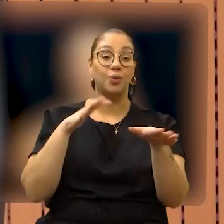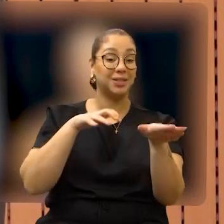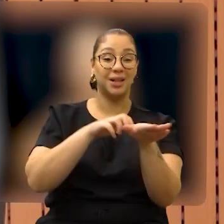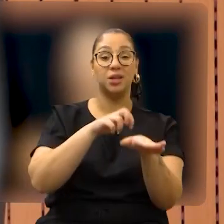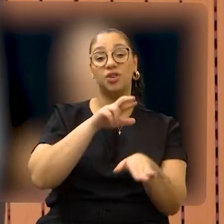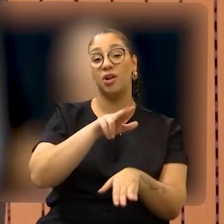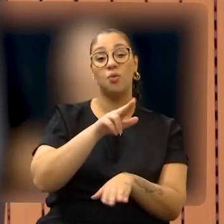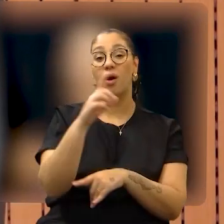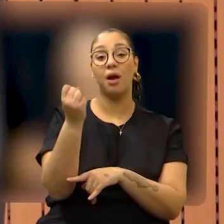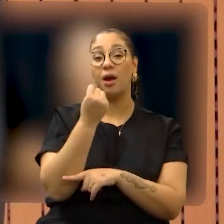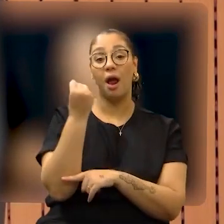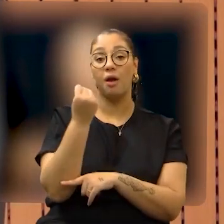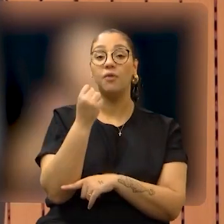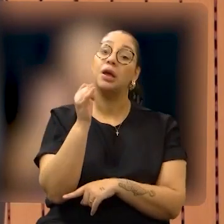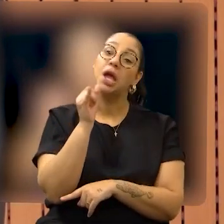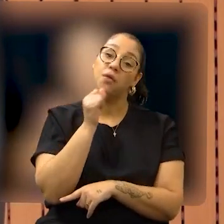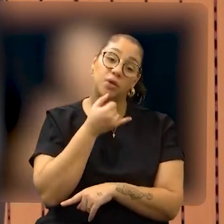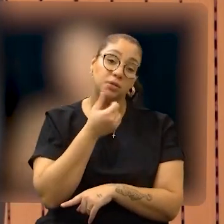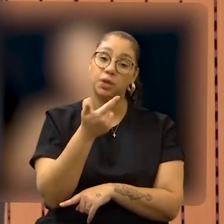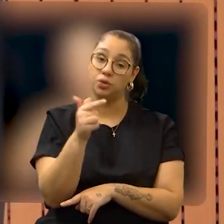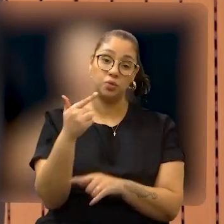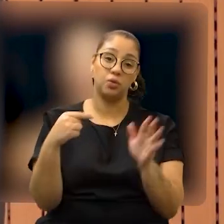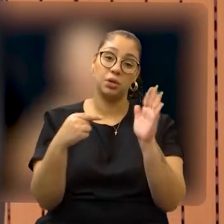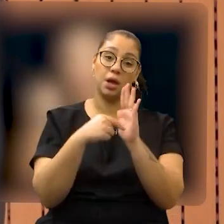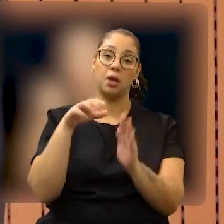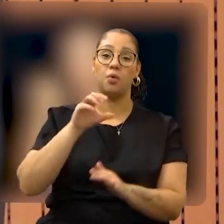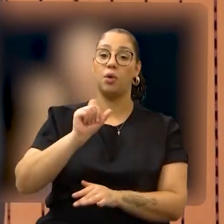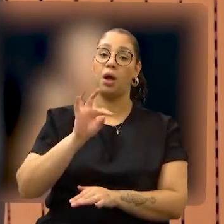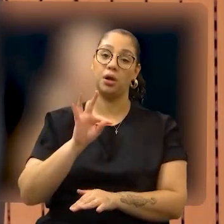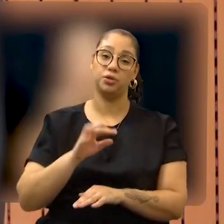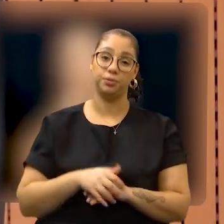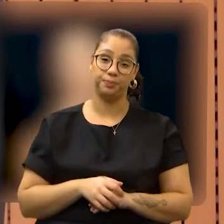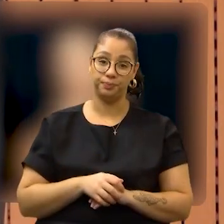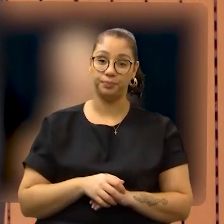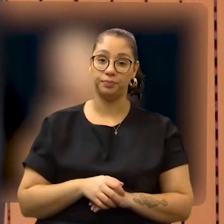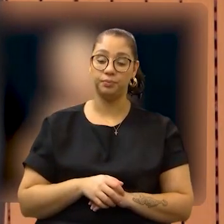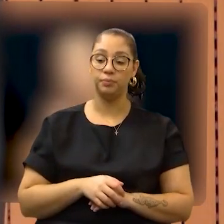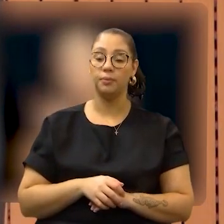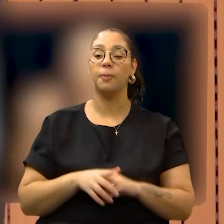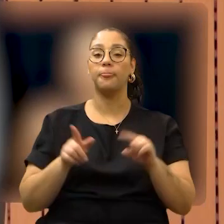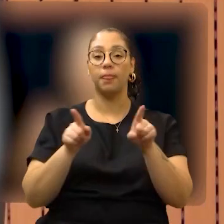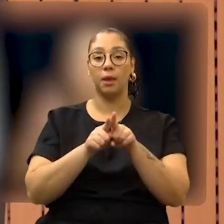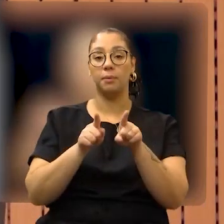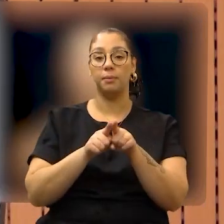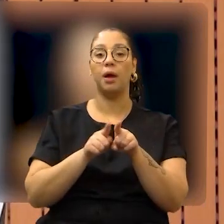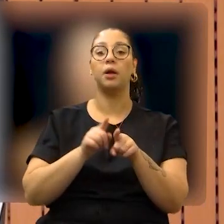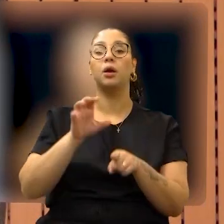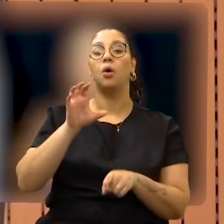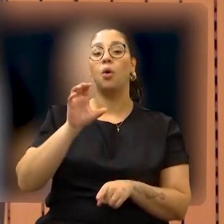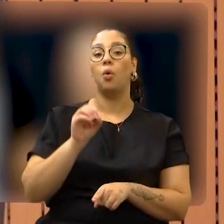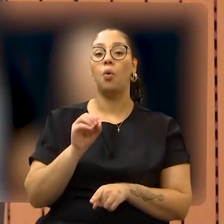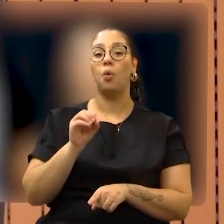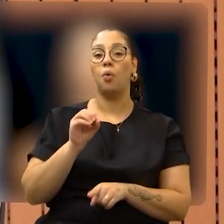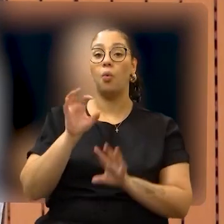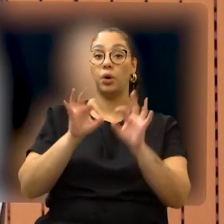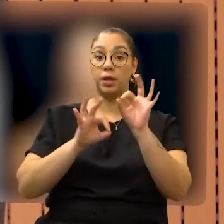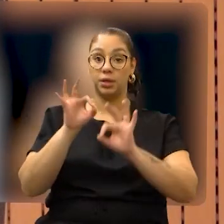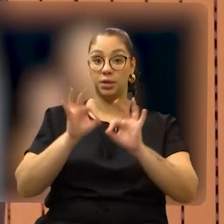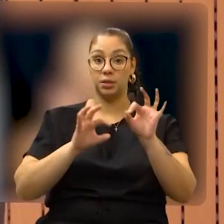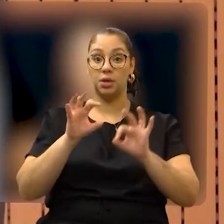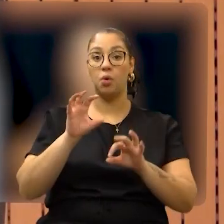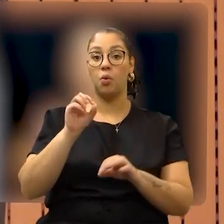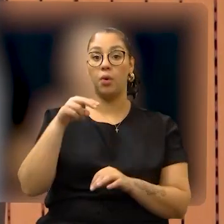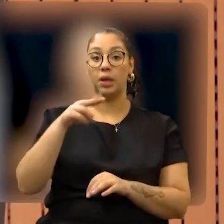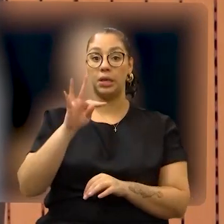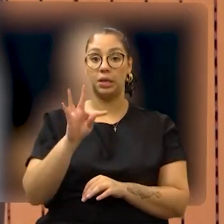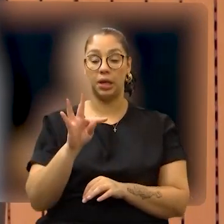não for um acidente grave, infelizmente não faz o CAT. Segundo a Organização Internacional do Trabalho, a